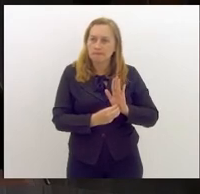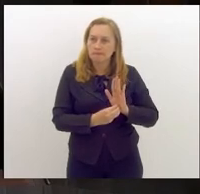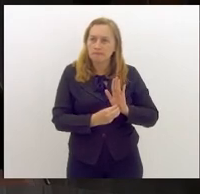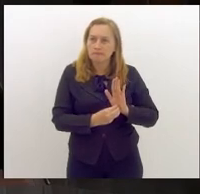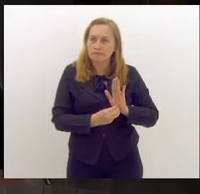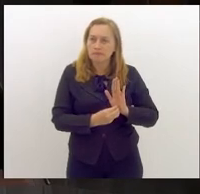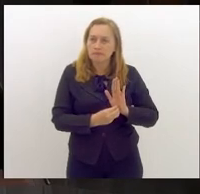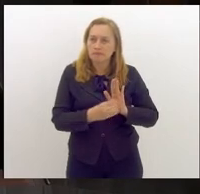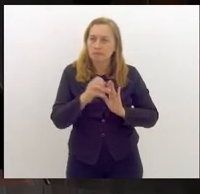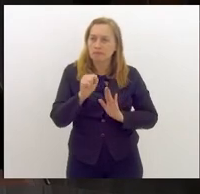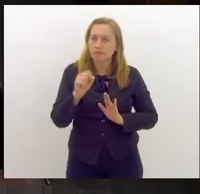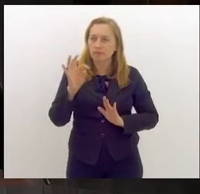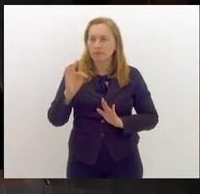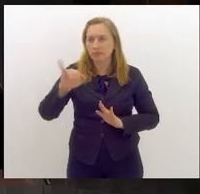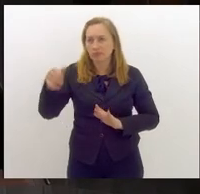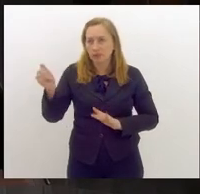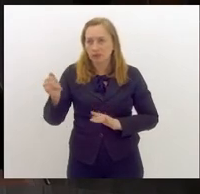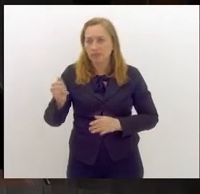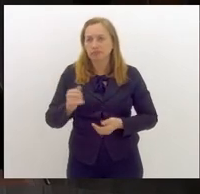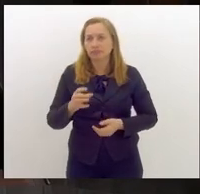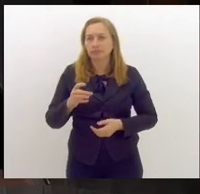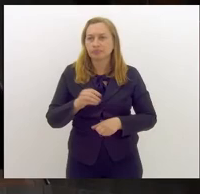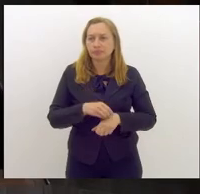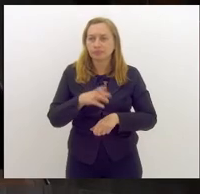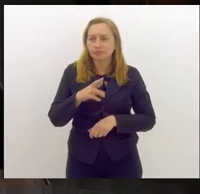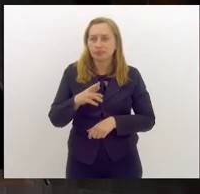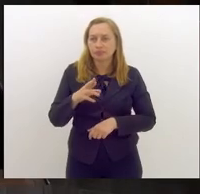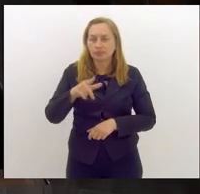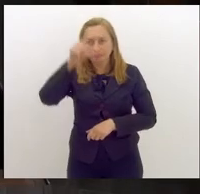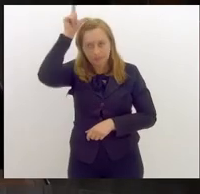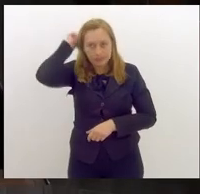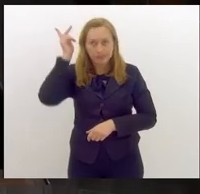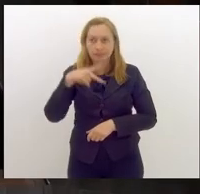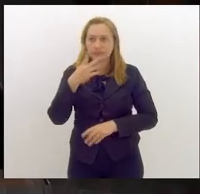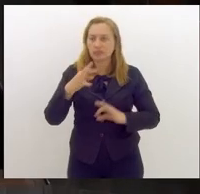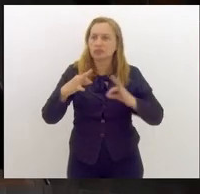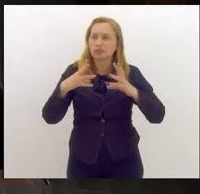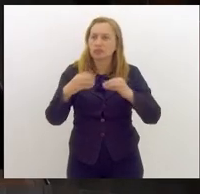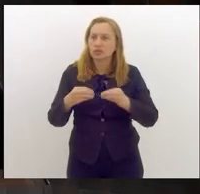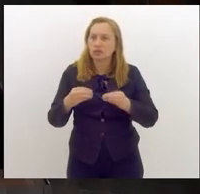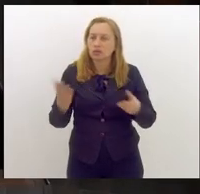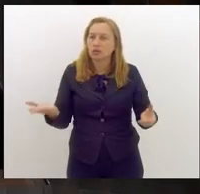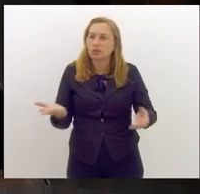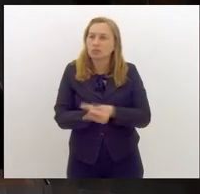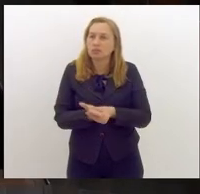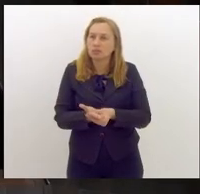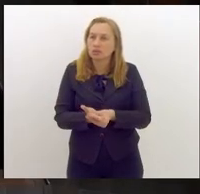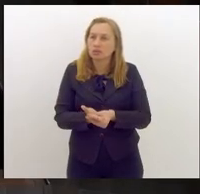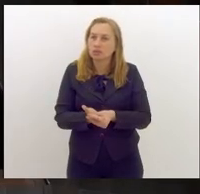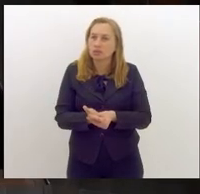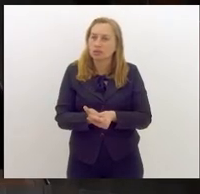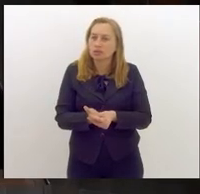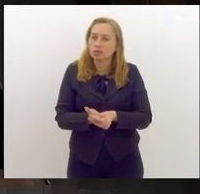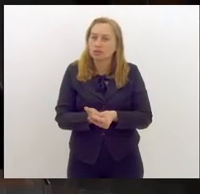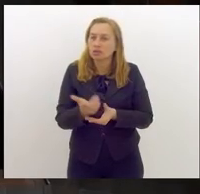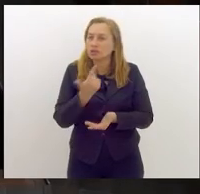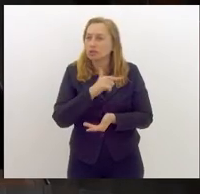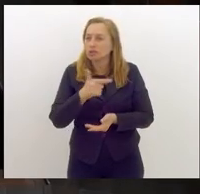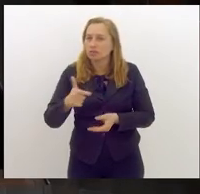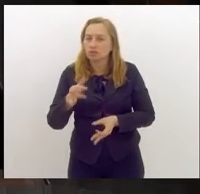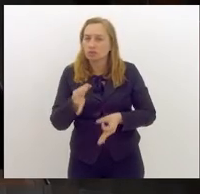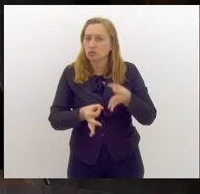ao STJ Doutor Paulo dizendo que todos os processos que não tinham sido